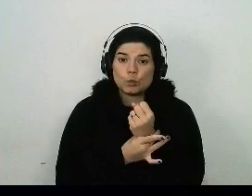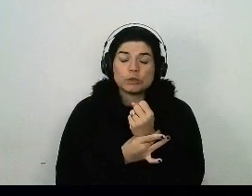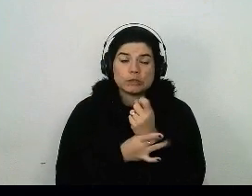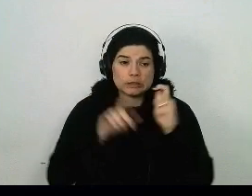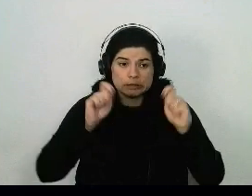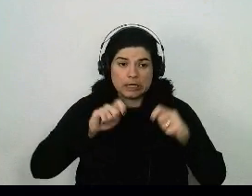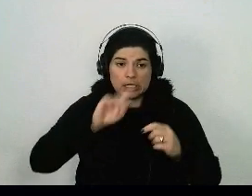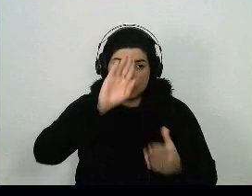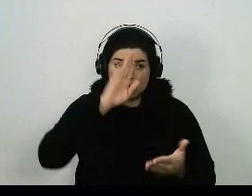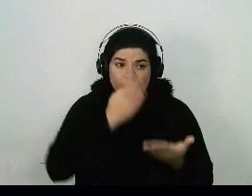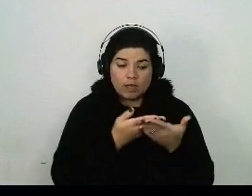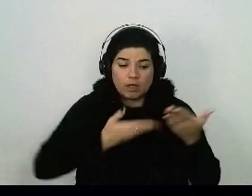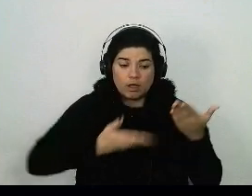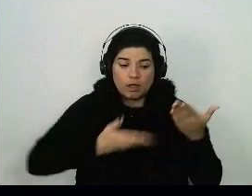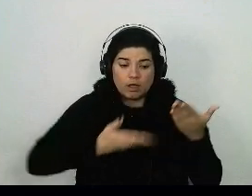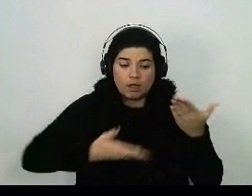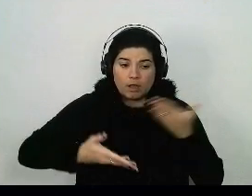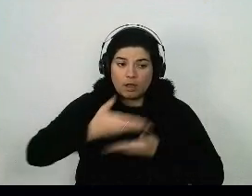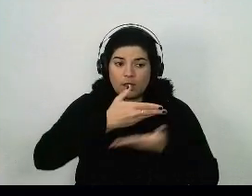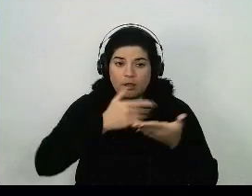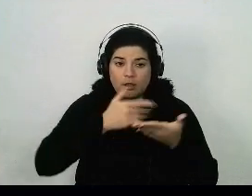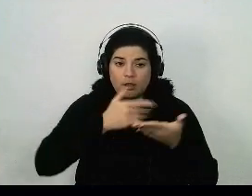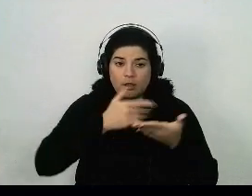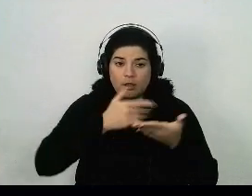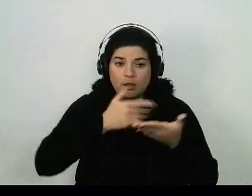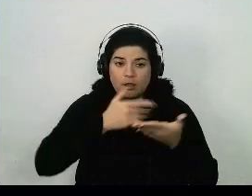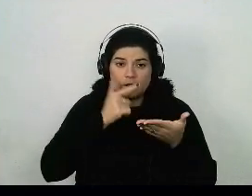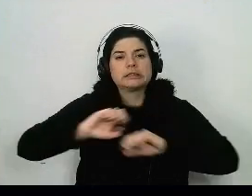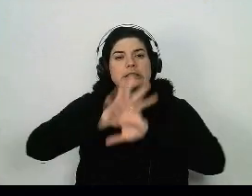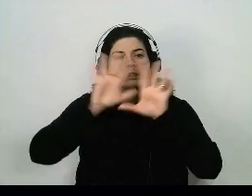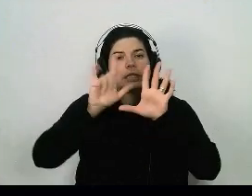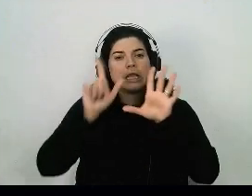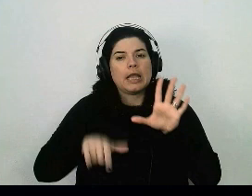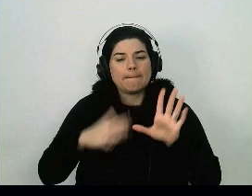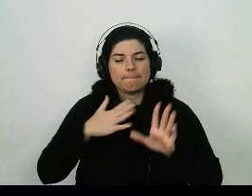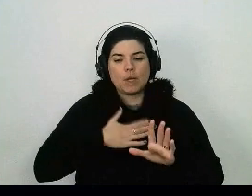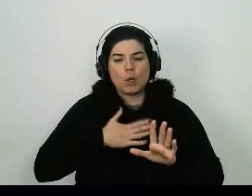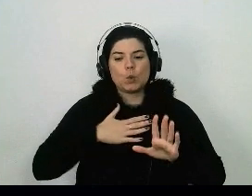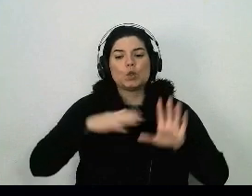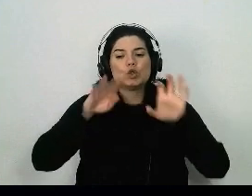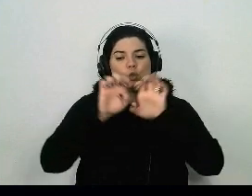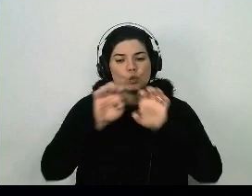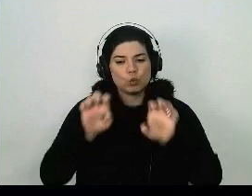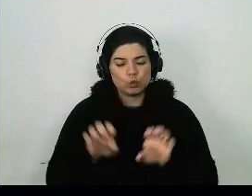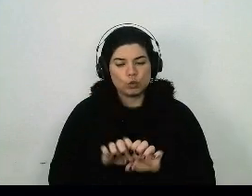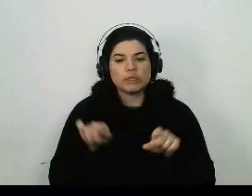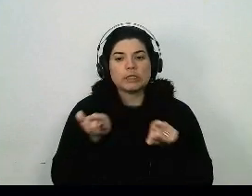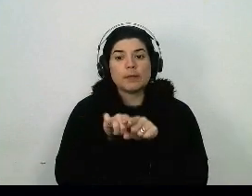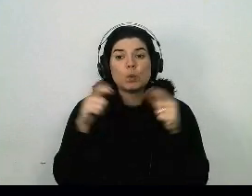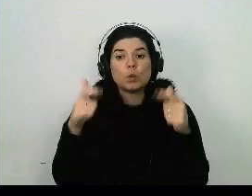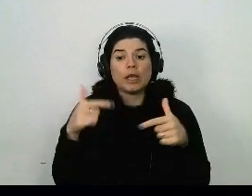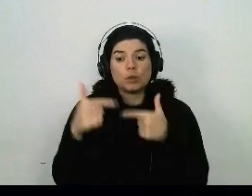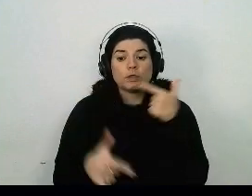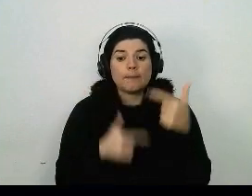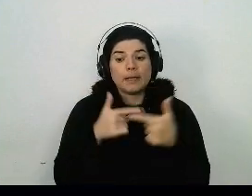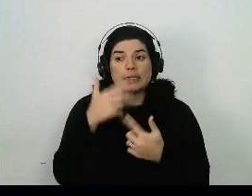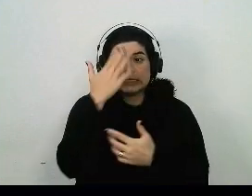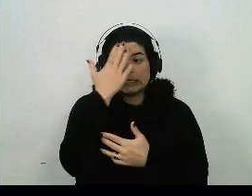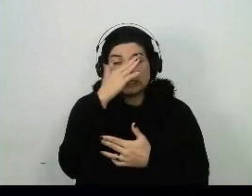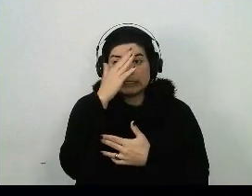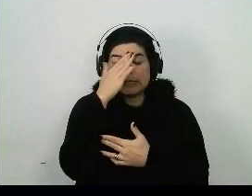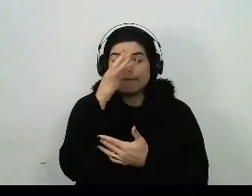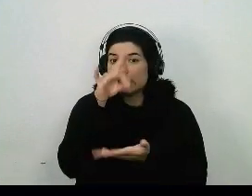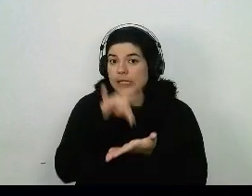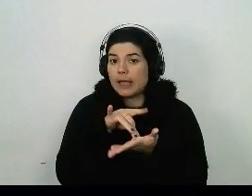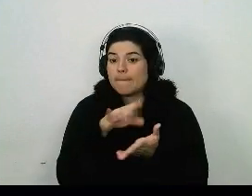nos outros a clareza quanto a minha estrutura é a estrutura do local em que eu trabalho ou entender exatamente quem é